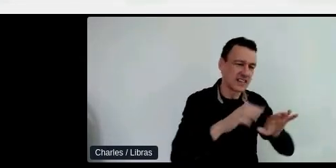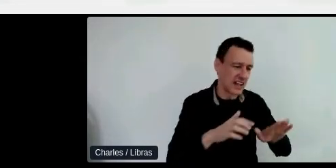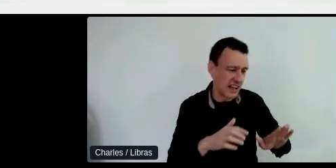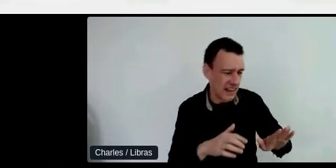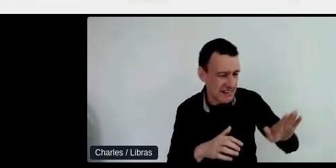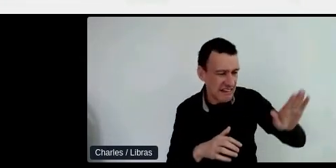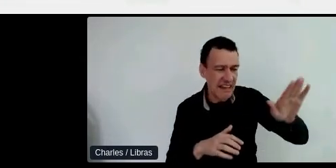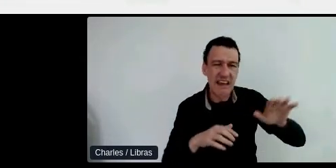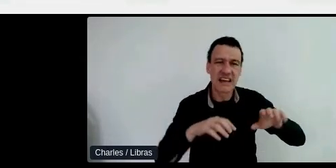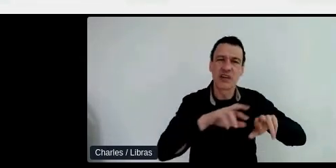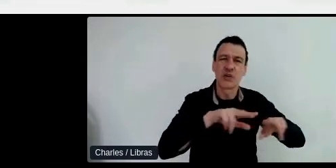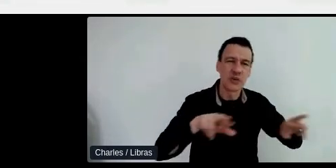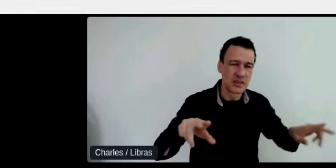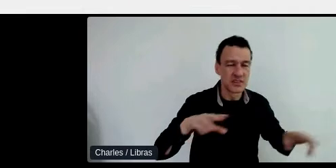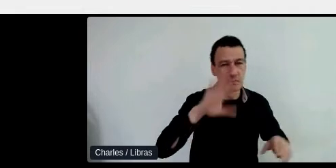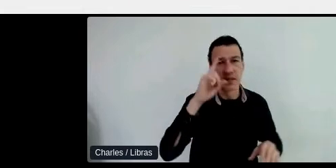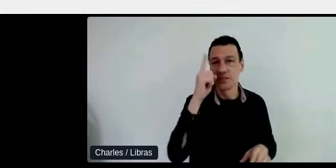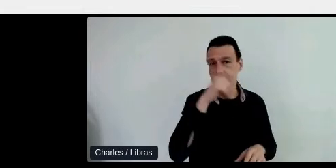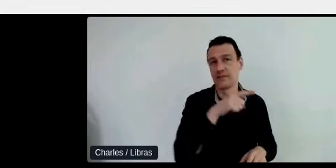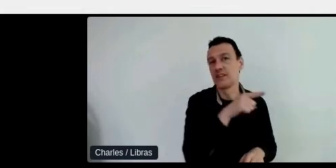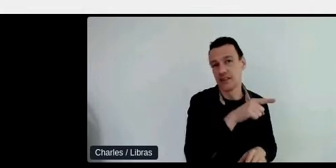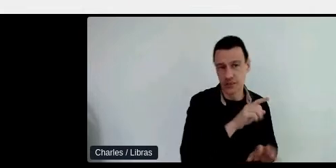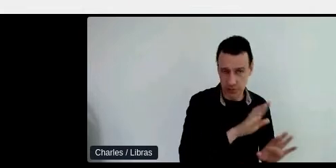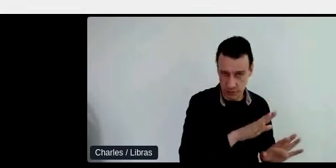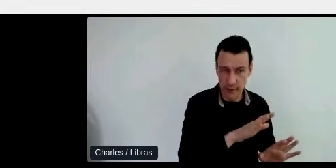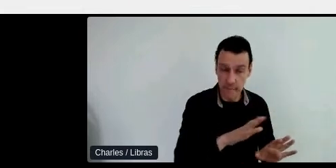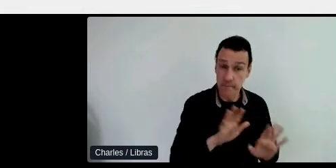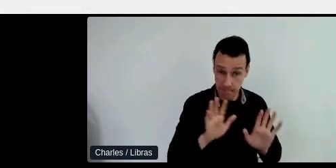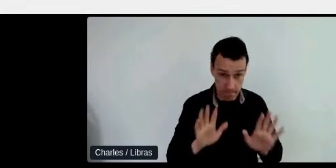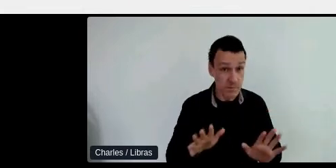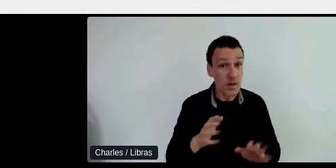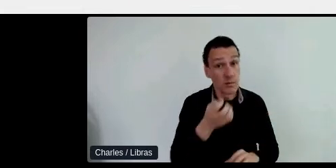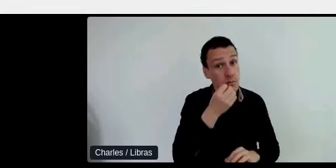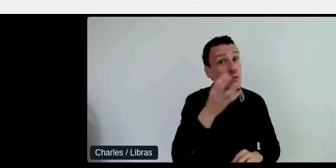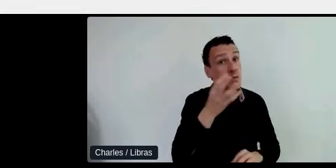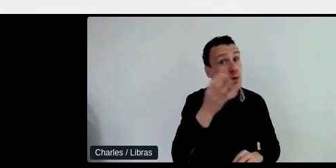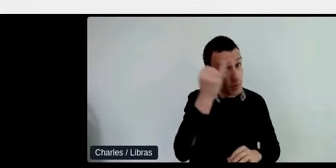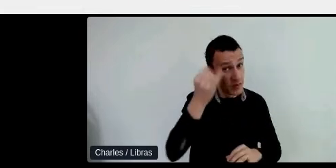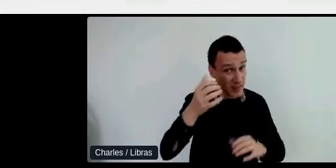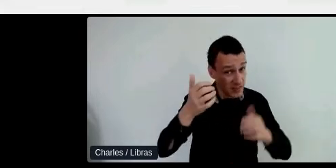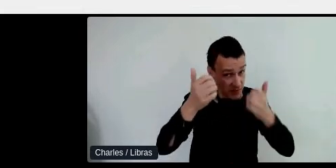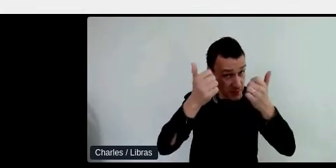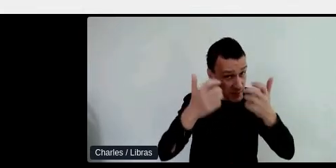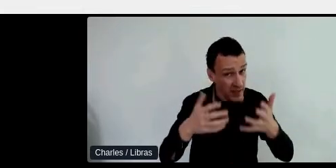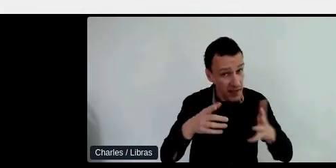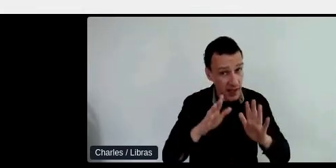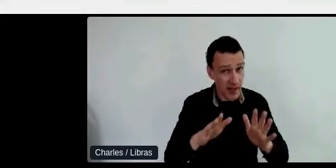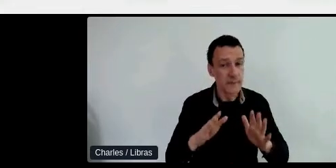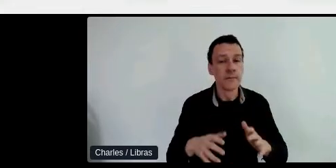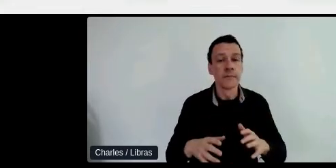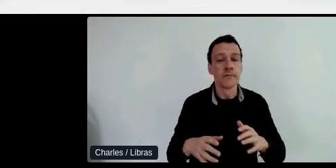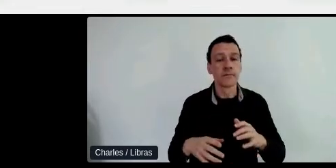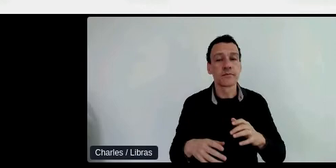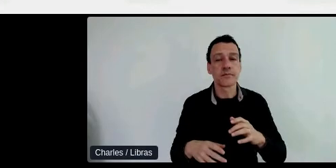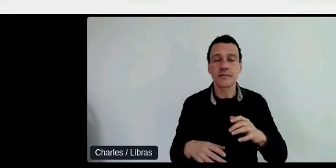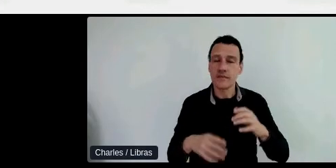por isso que eu acho que é o outro detalhe aqui, que é bem... a outra acessibilidade aqui, que no nosso caso trouxe